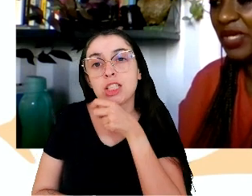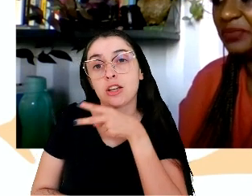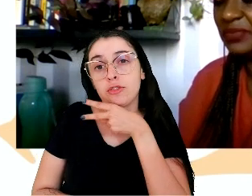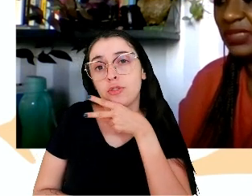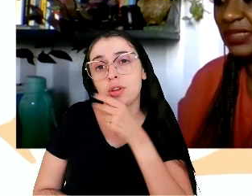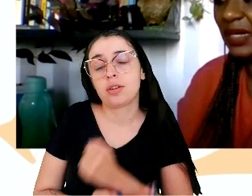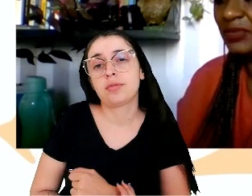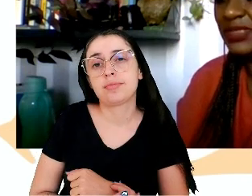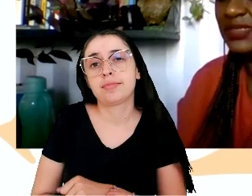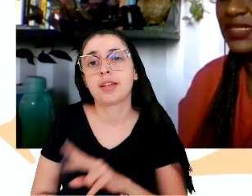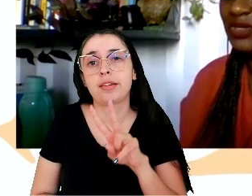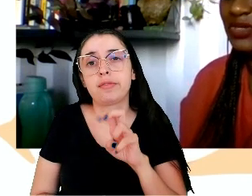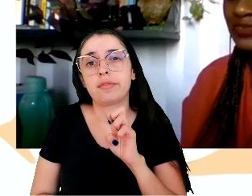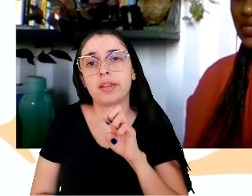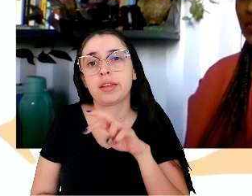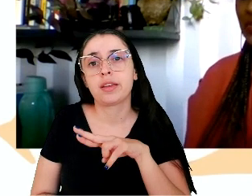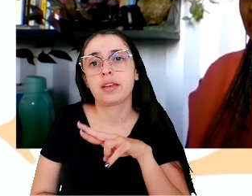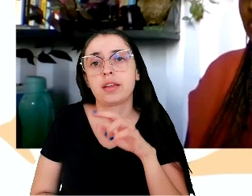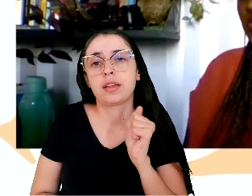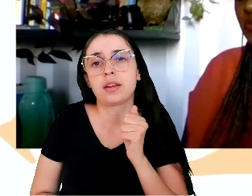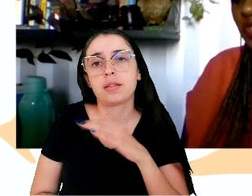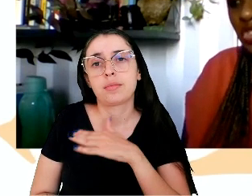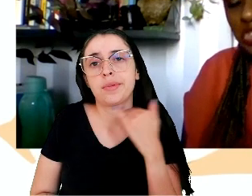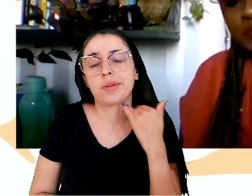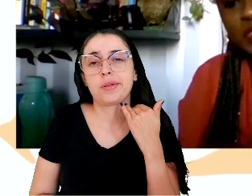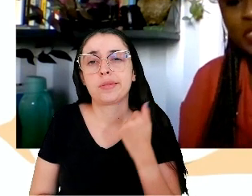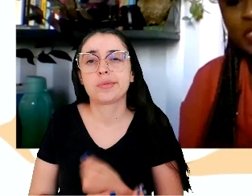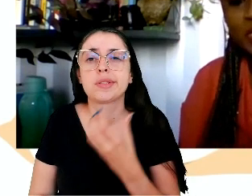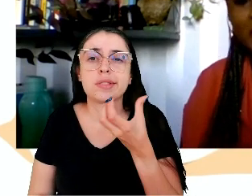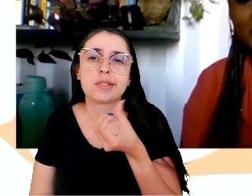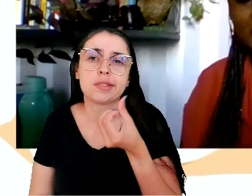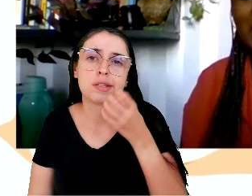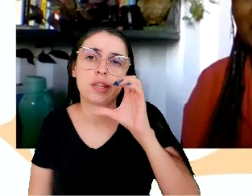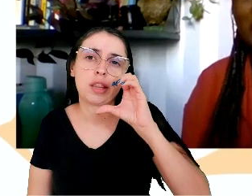que morreu aos 69 anos, vítima de Covid,